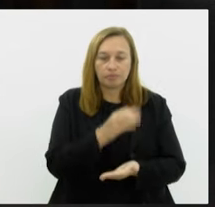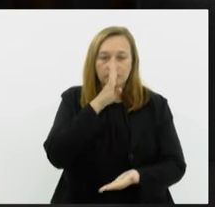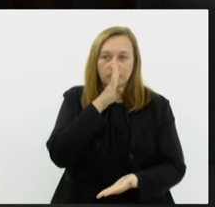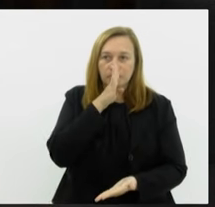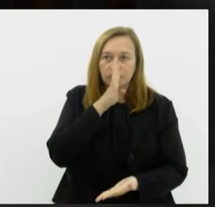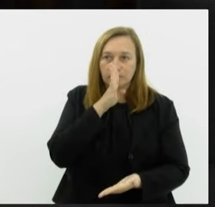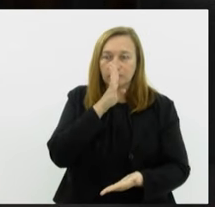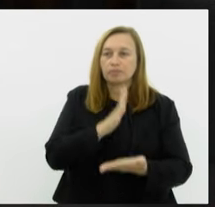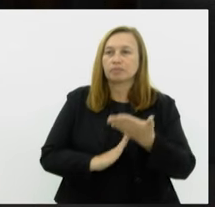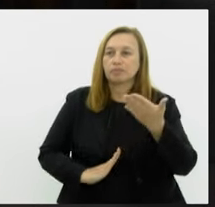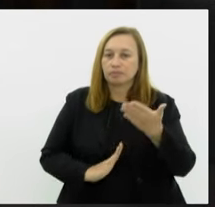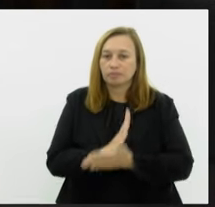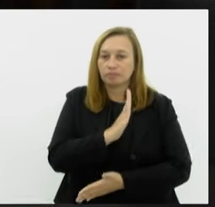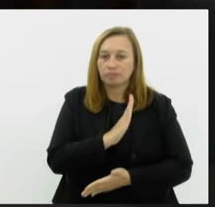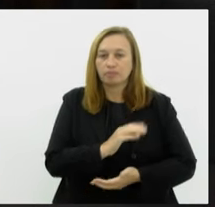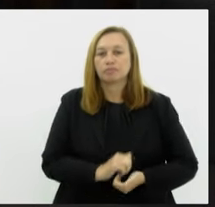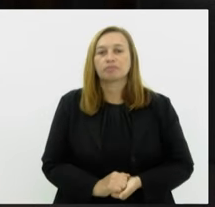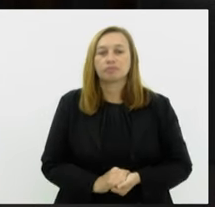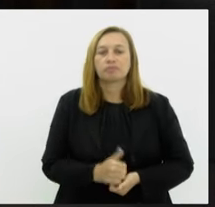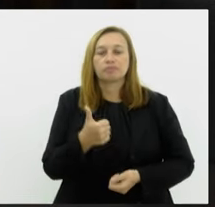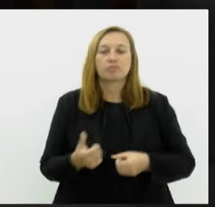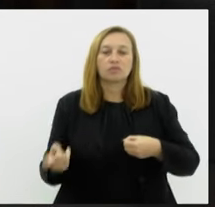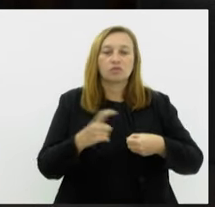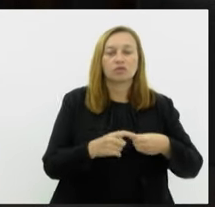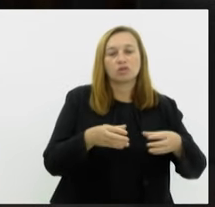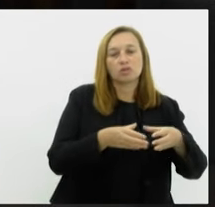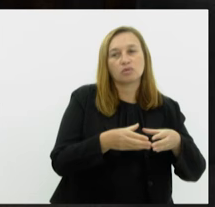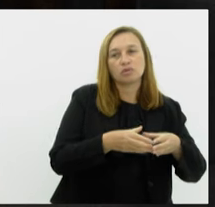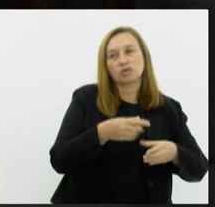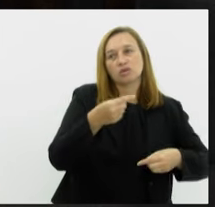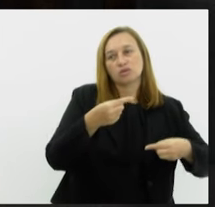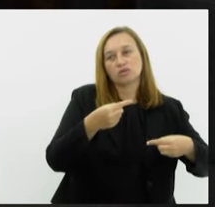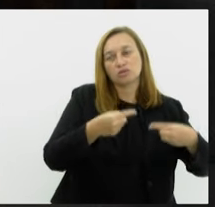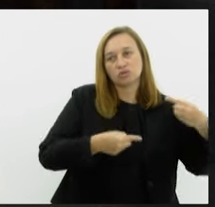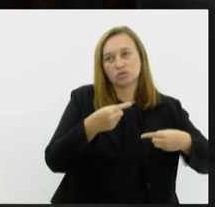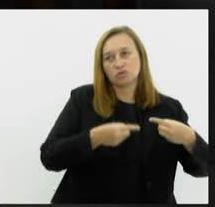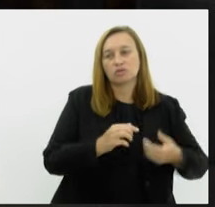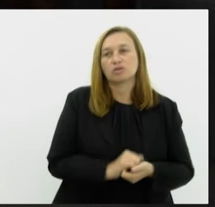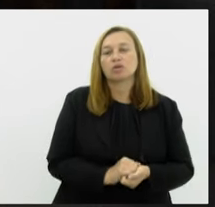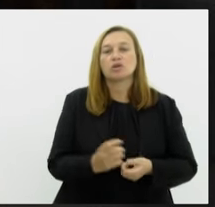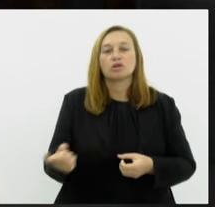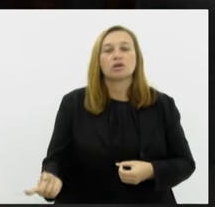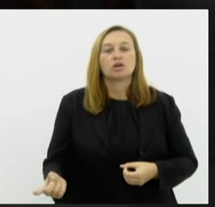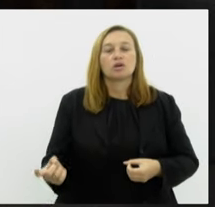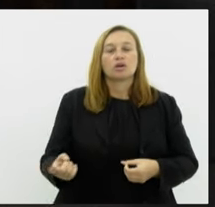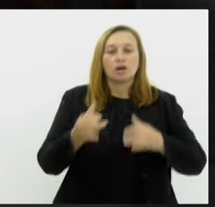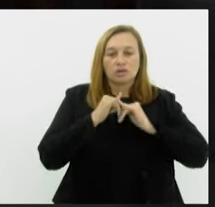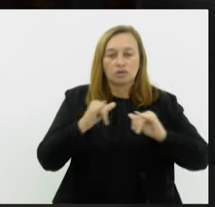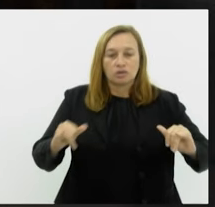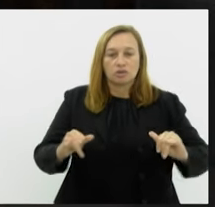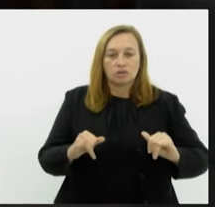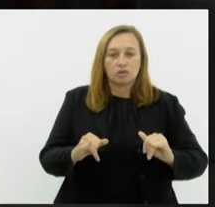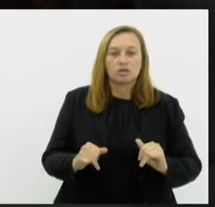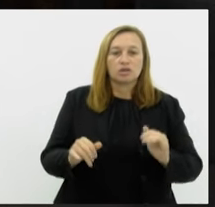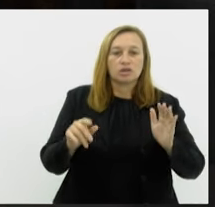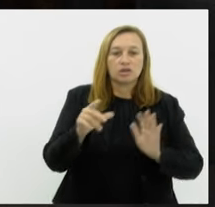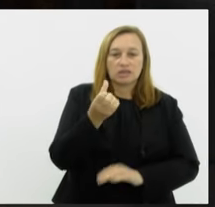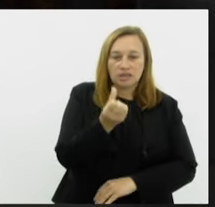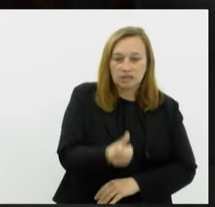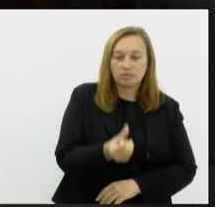aprovam, permaneçam como estão, aprovado em primeira e retorna em segunda. Anuncio o projeto de lei número